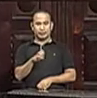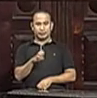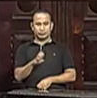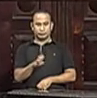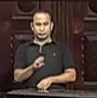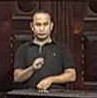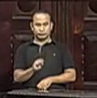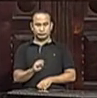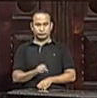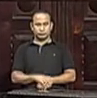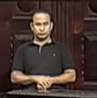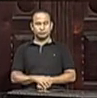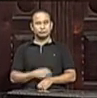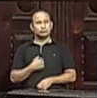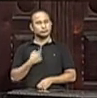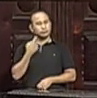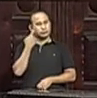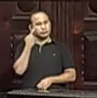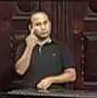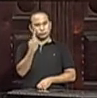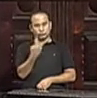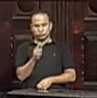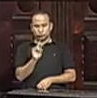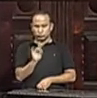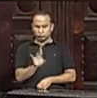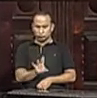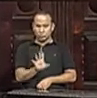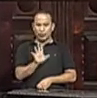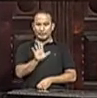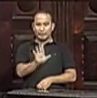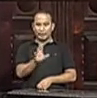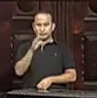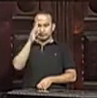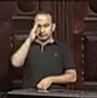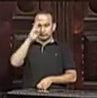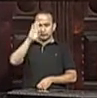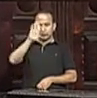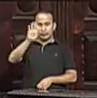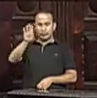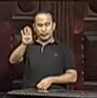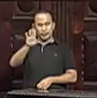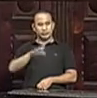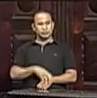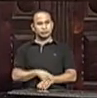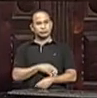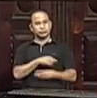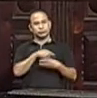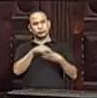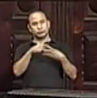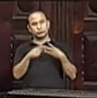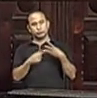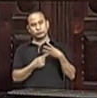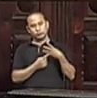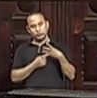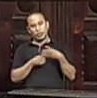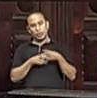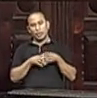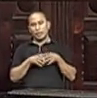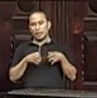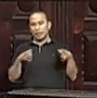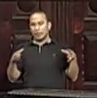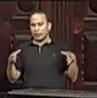Então, baseado não só, mas principalmente nesses 3 grandes